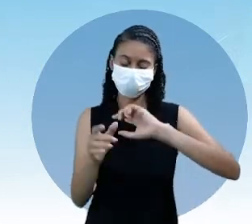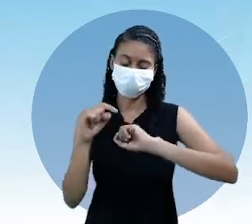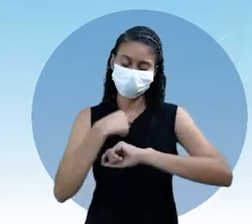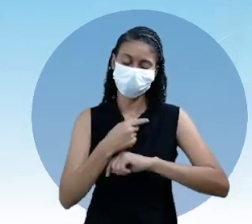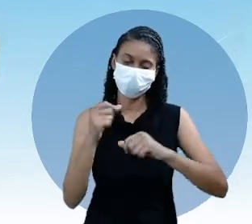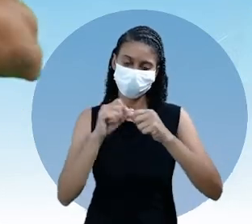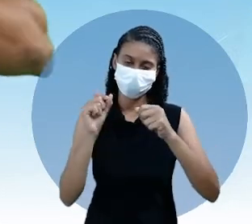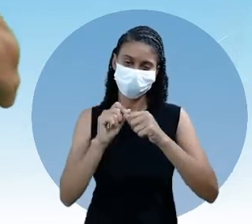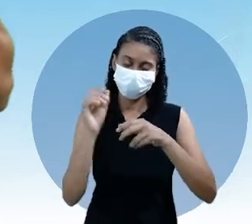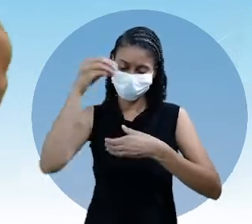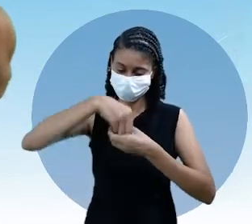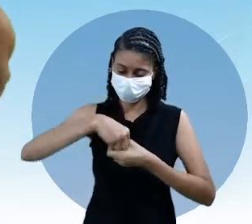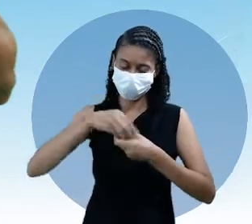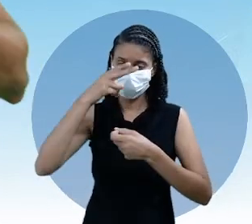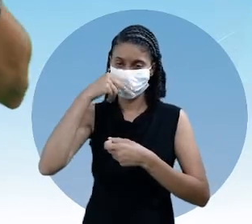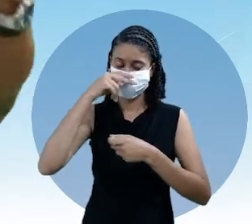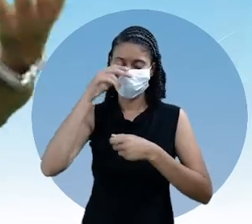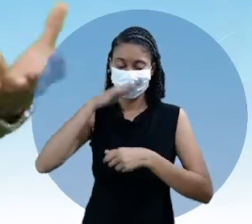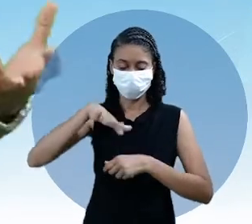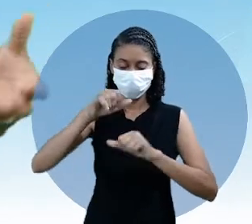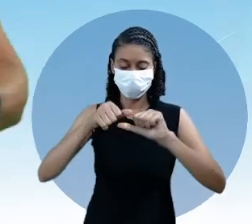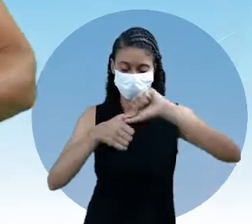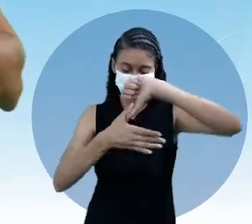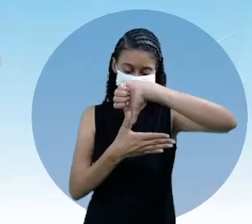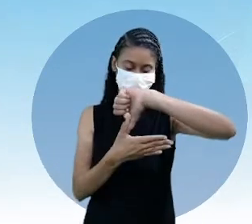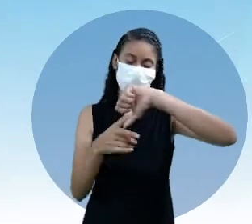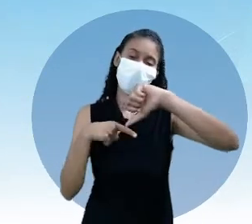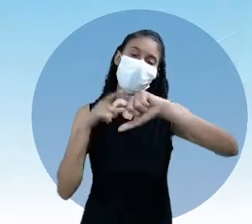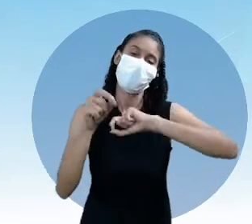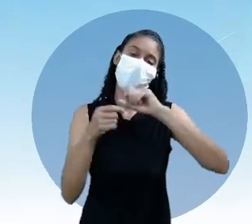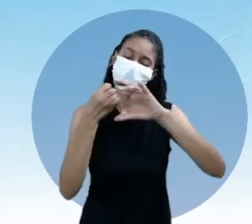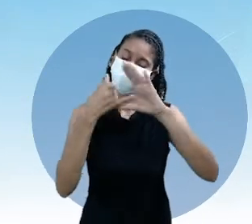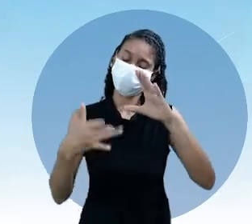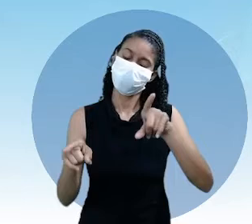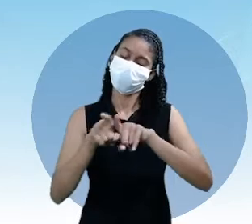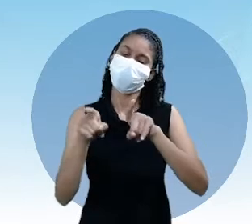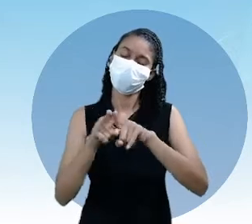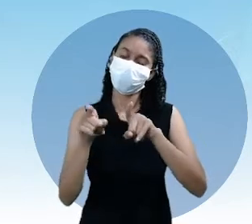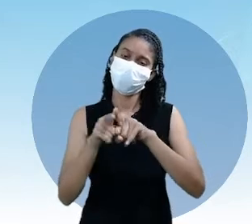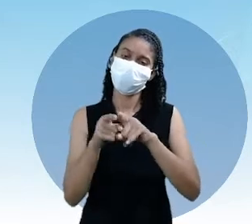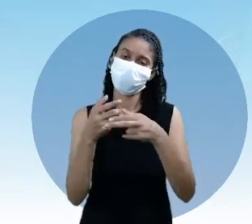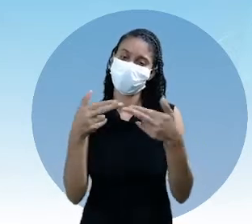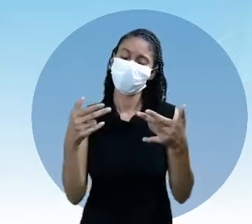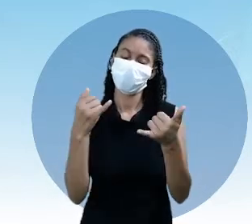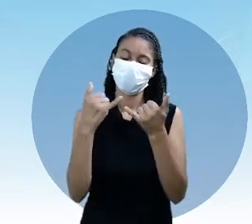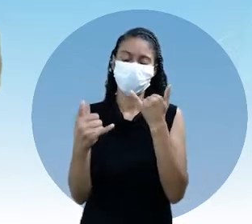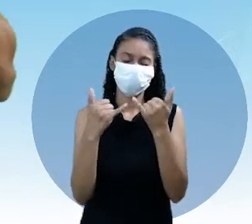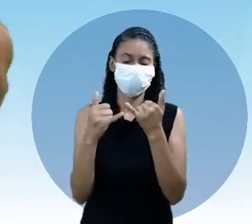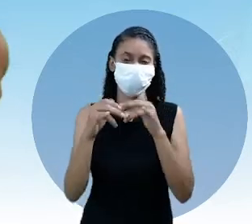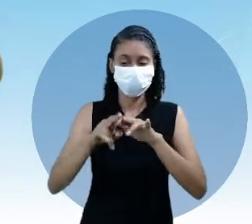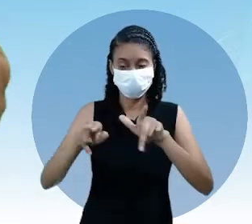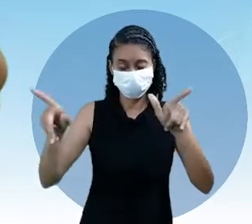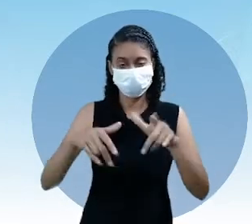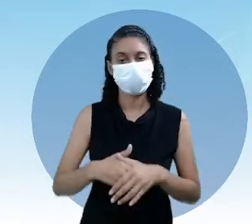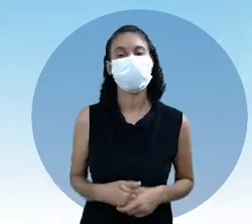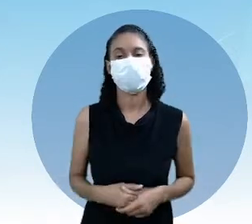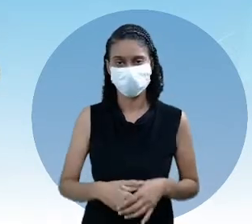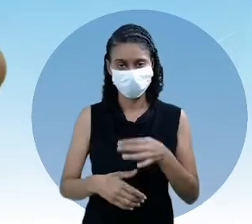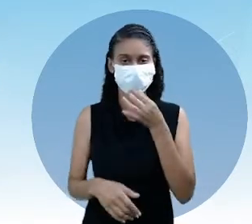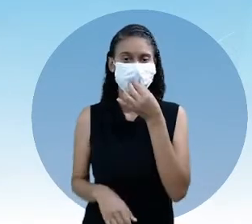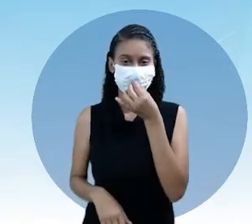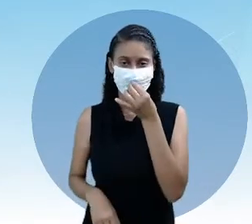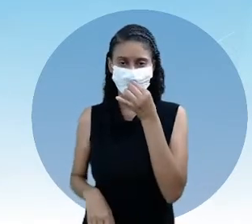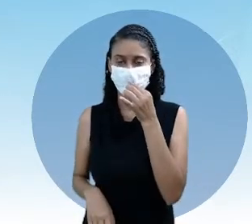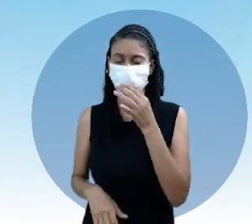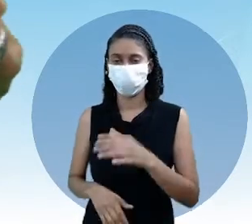de um mesmo bojo, ela vai ter semelhanças e características também bem ímpares, né, que vão